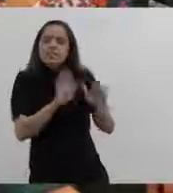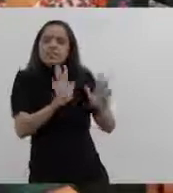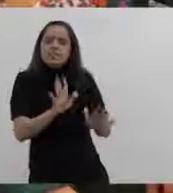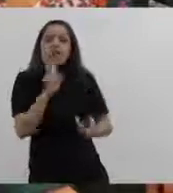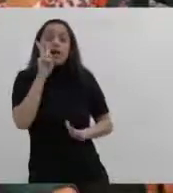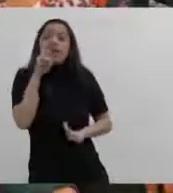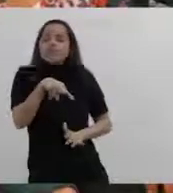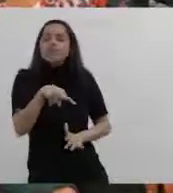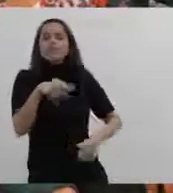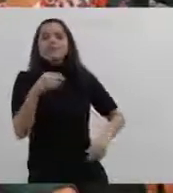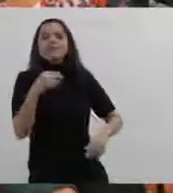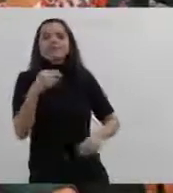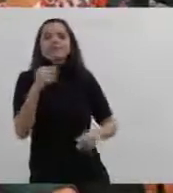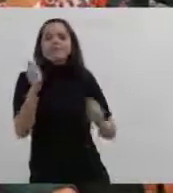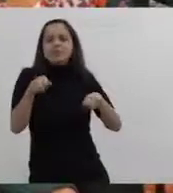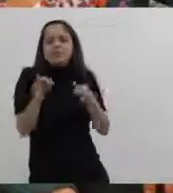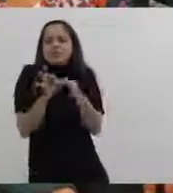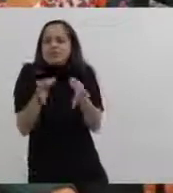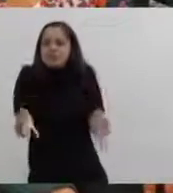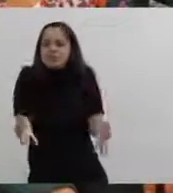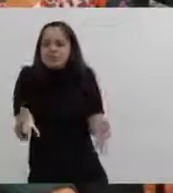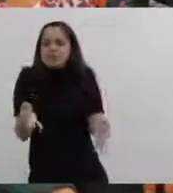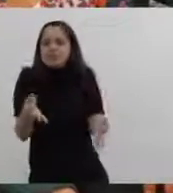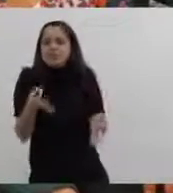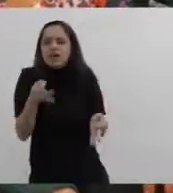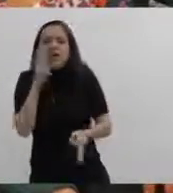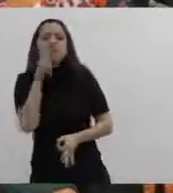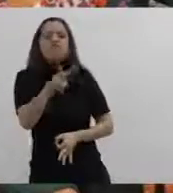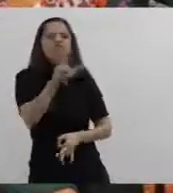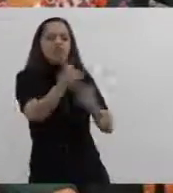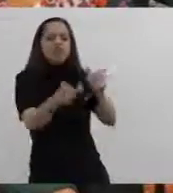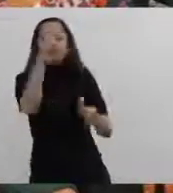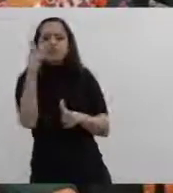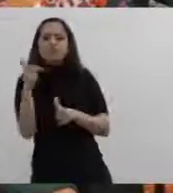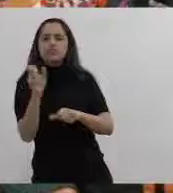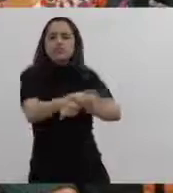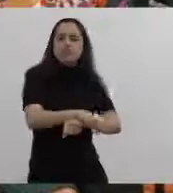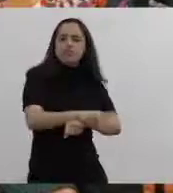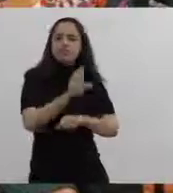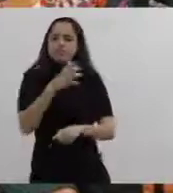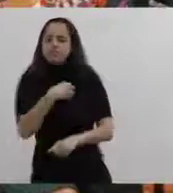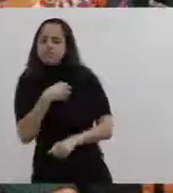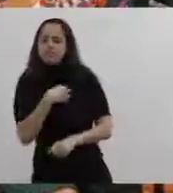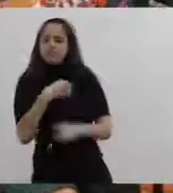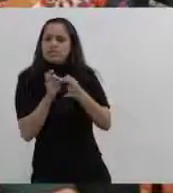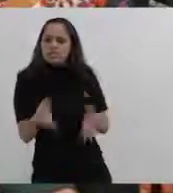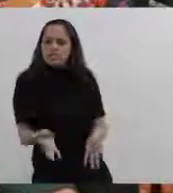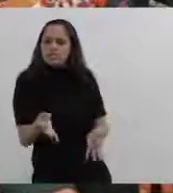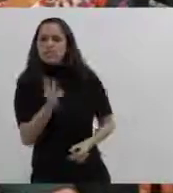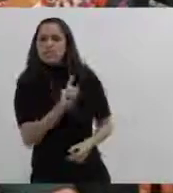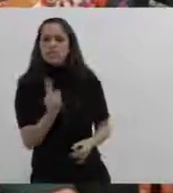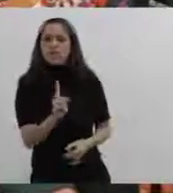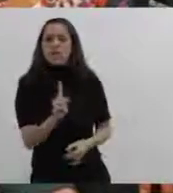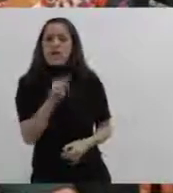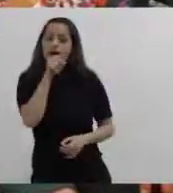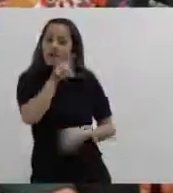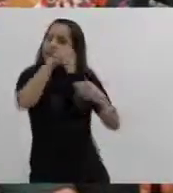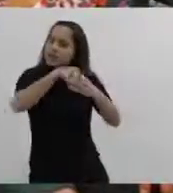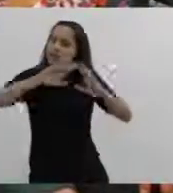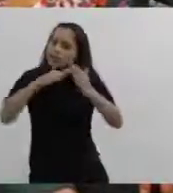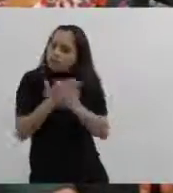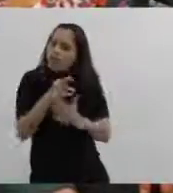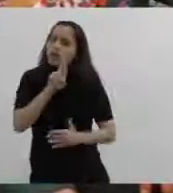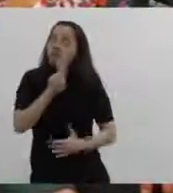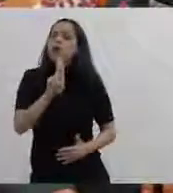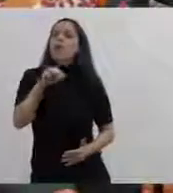deve existir, não pode simplesmente acontecer pela boa vontade de algumas pessoas. Quer dizer, não pode ser porque a diretora